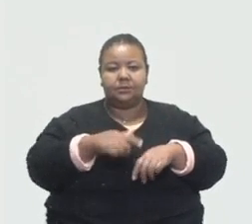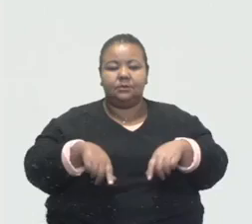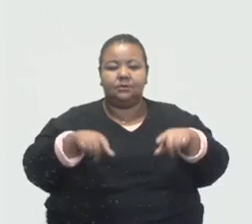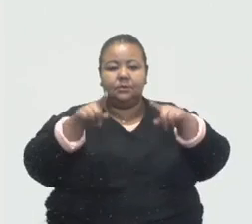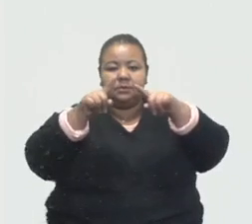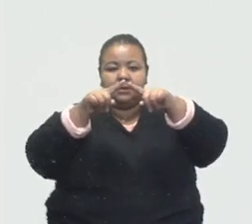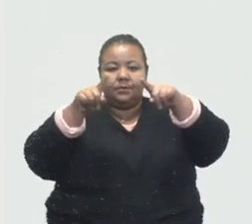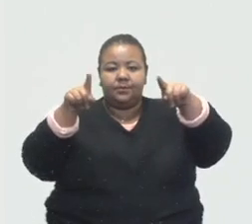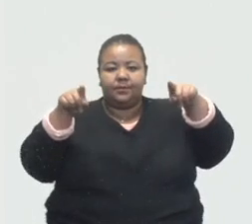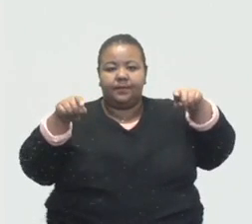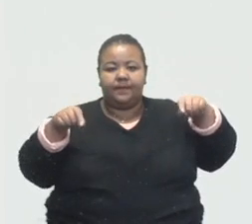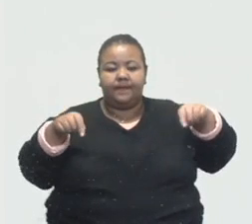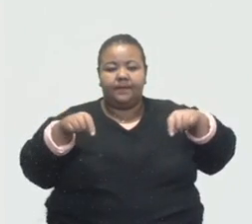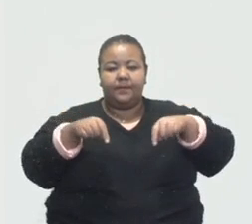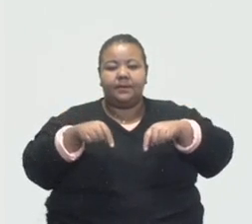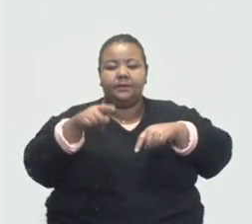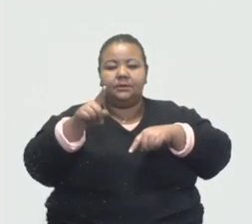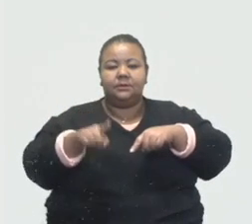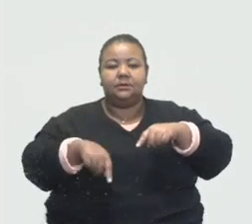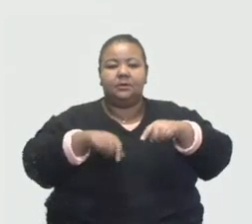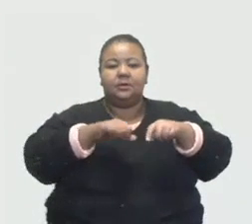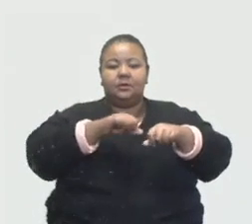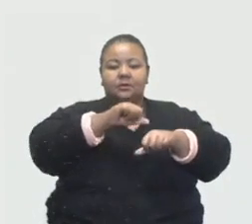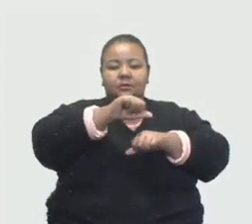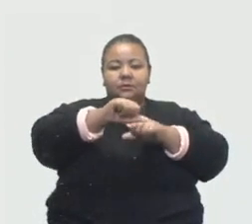é associada à transformação